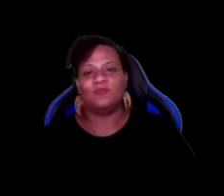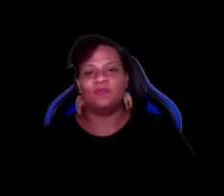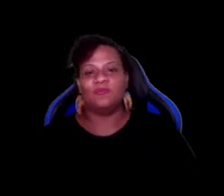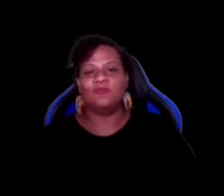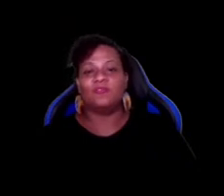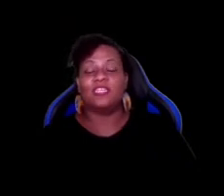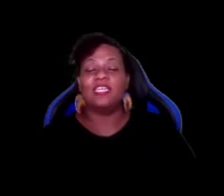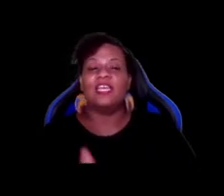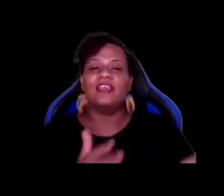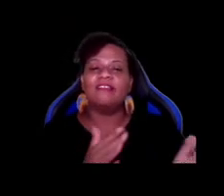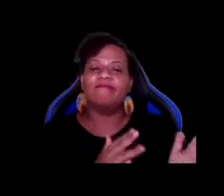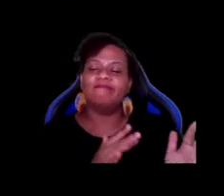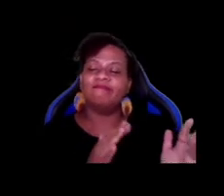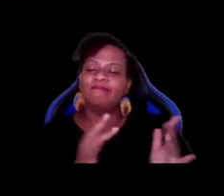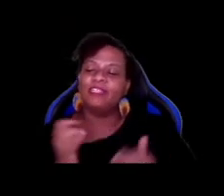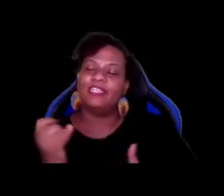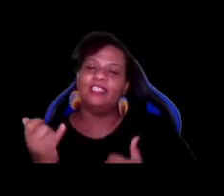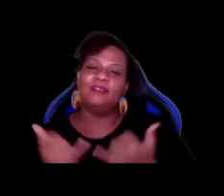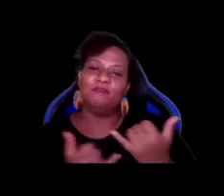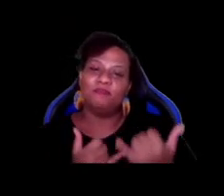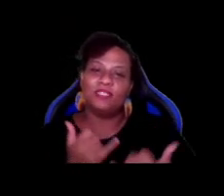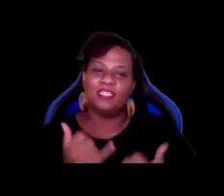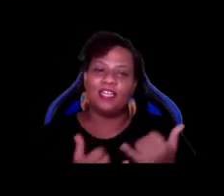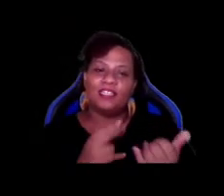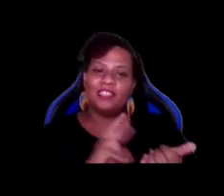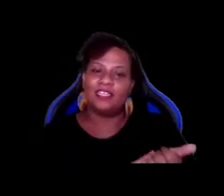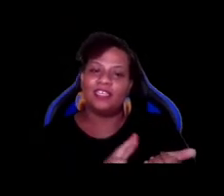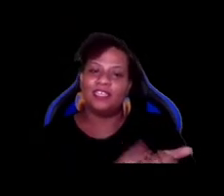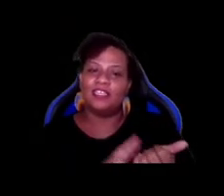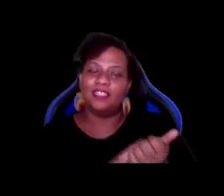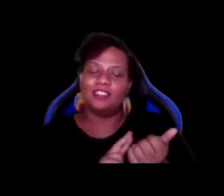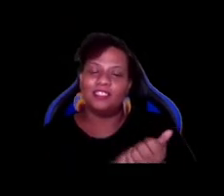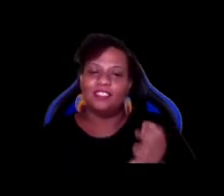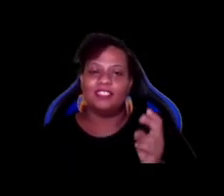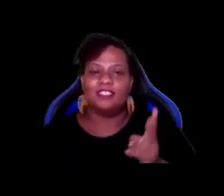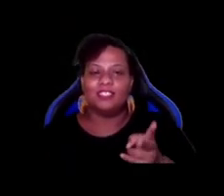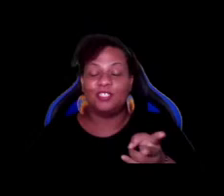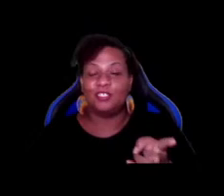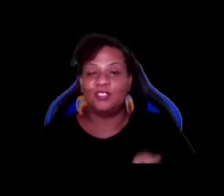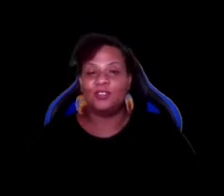né, de trazer esses ritmos,